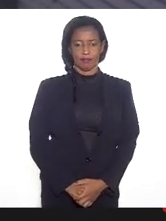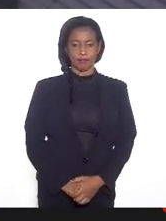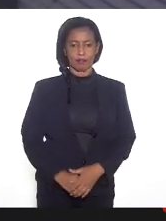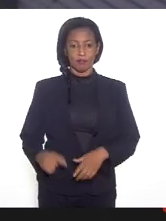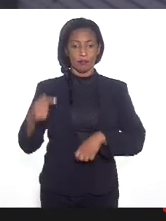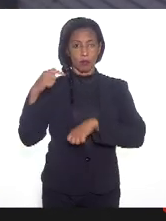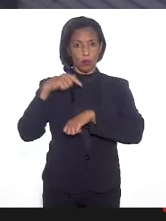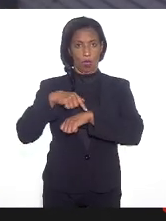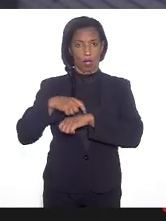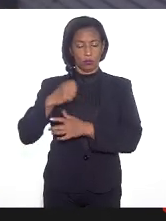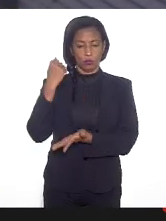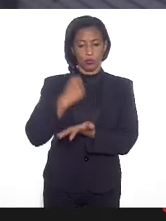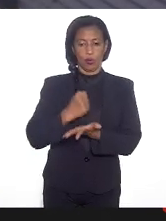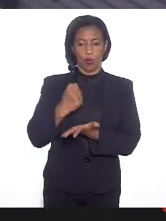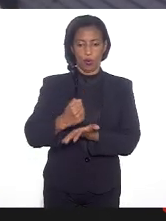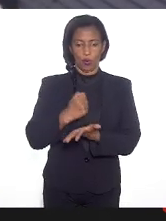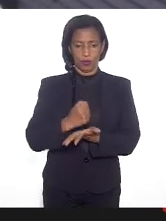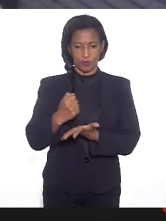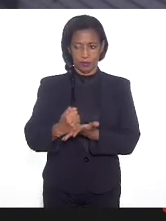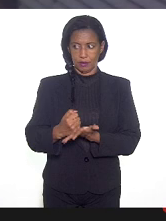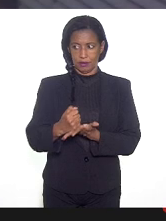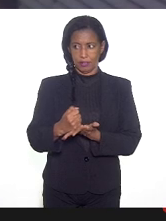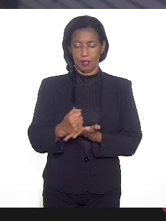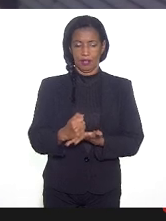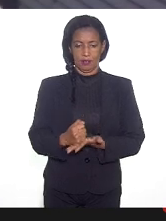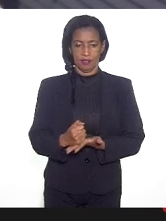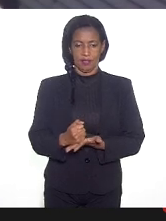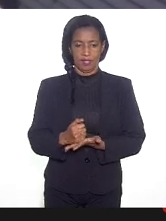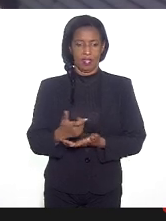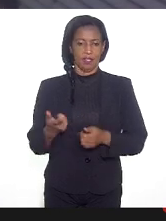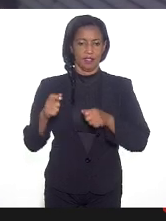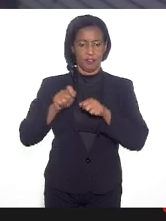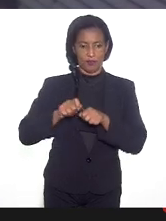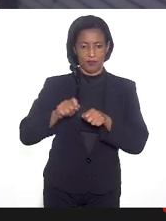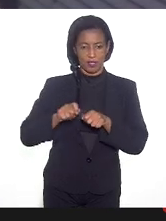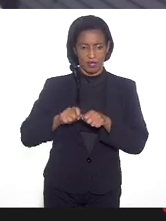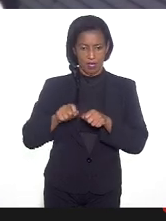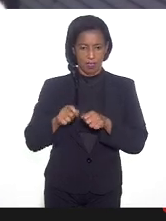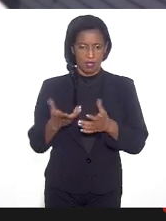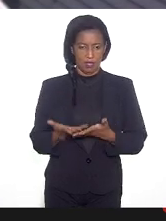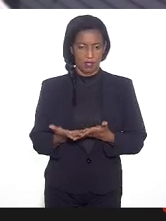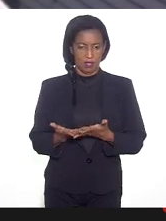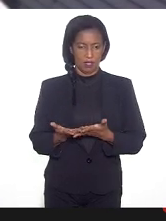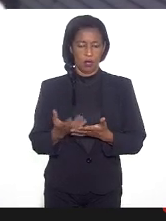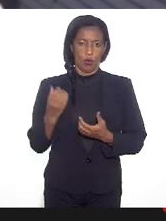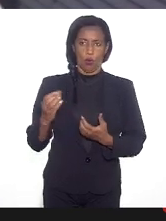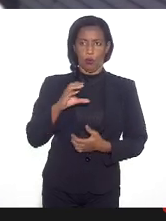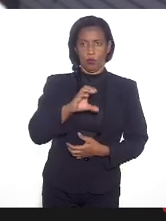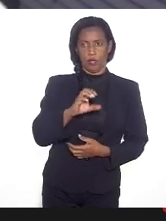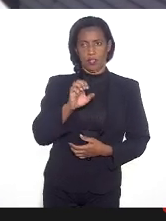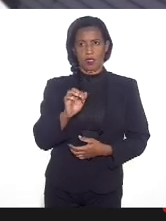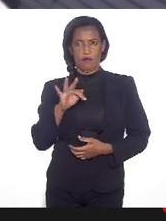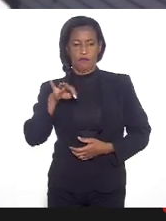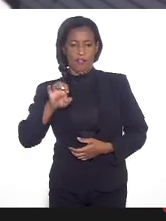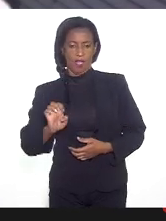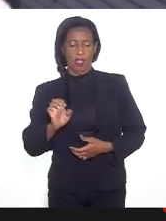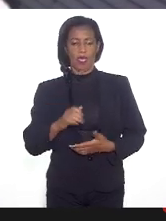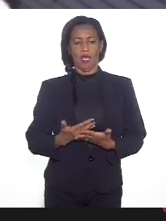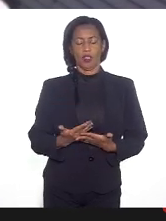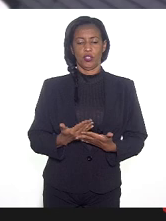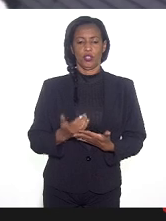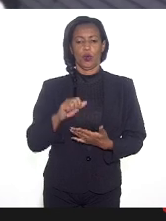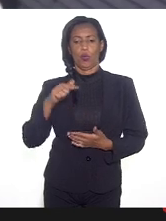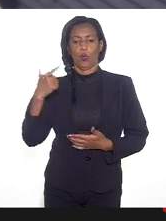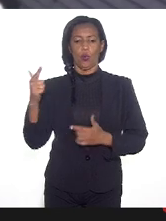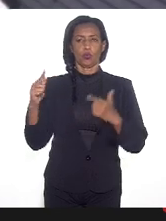da contratação das empresas que fizeram os certames, Funcefet, Acesso Público, as que